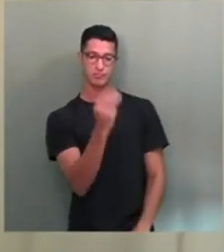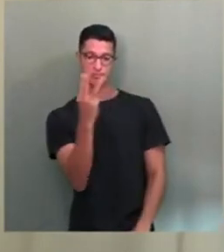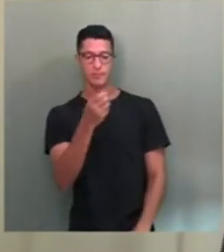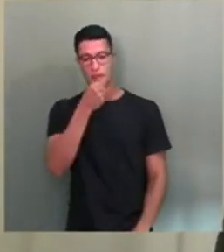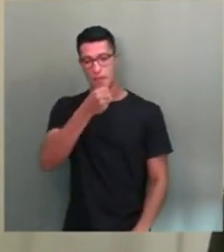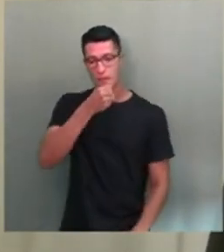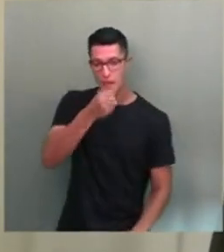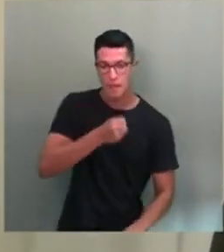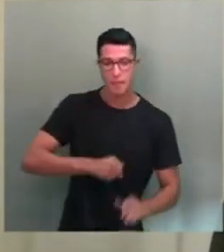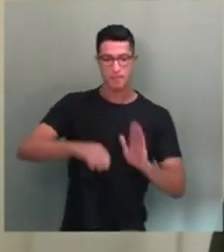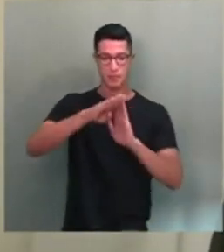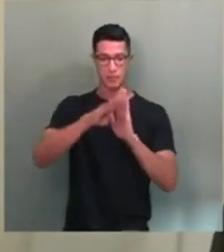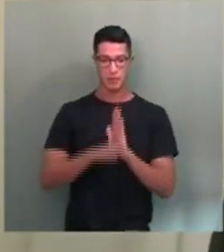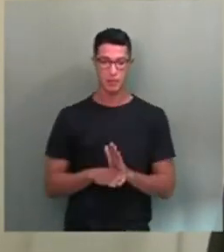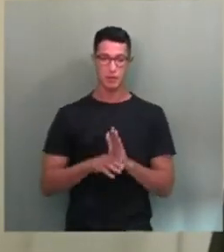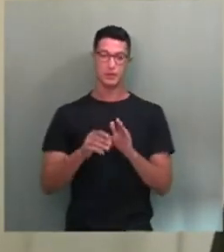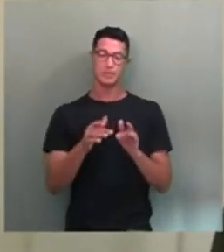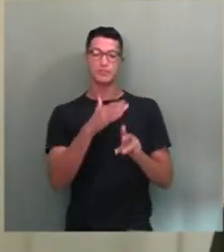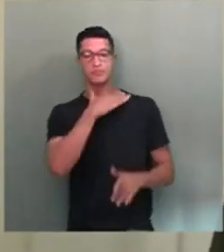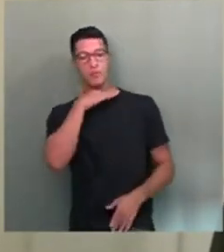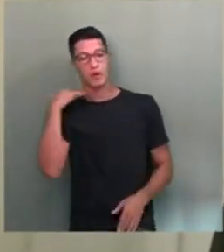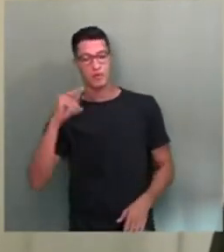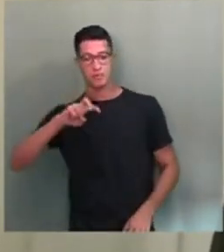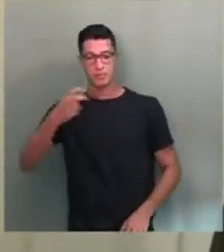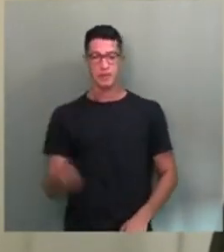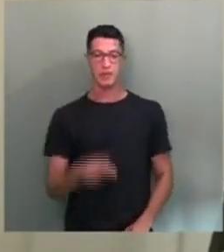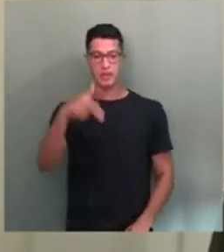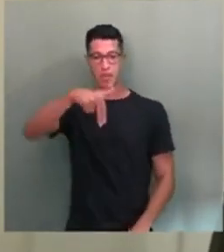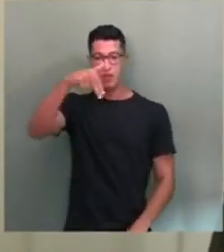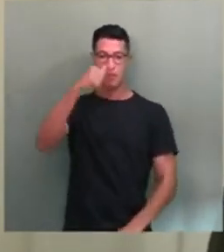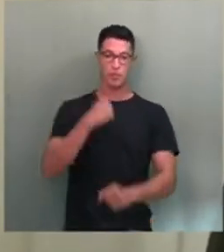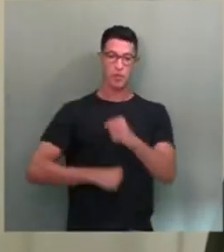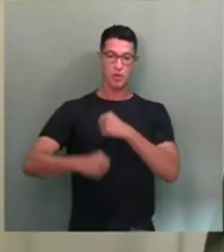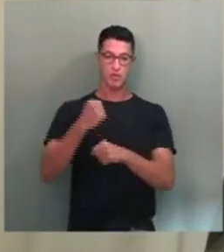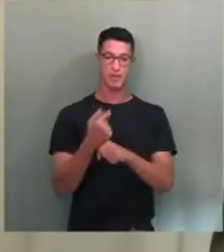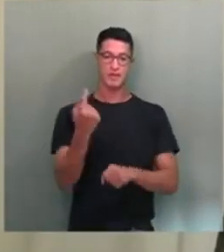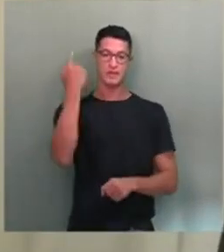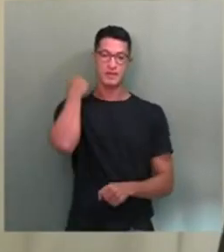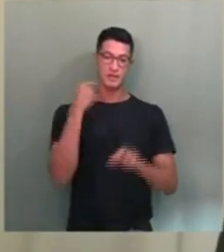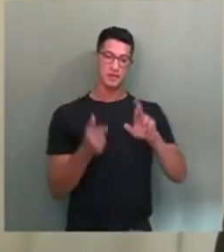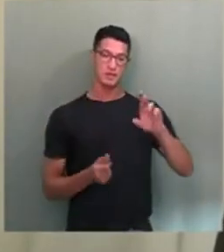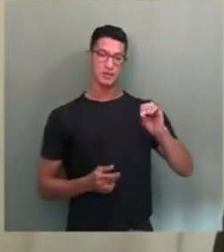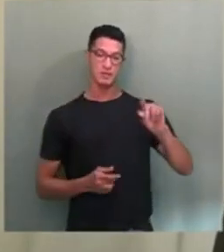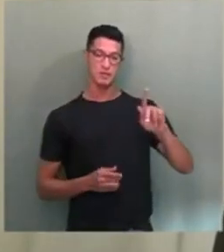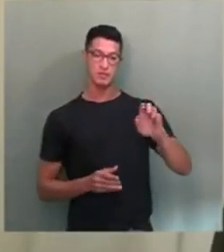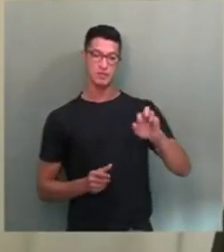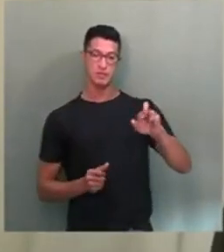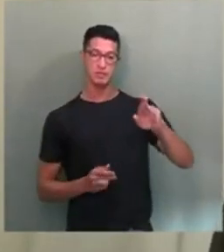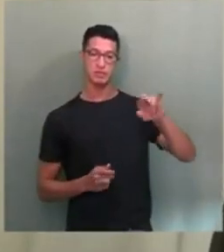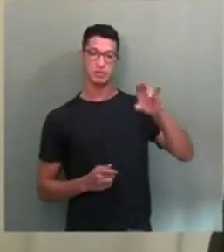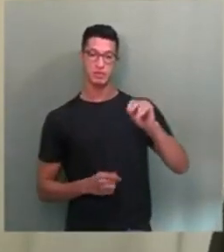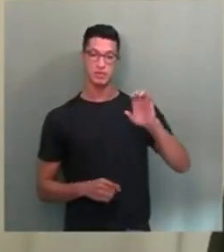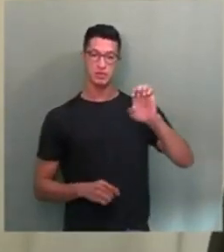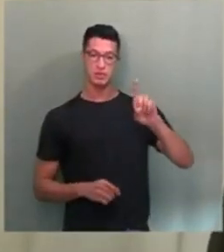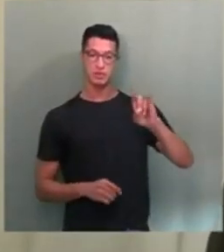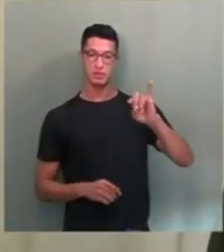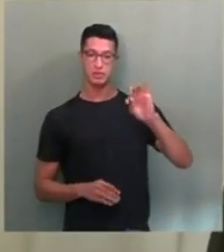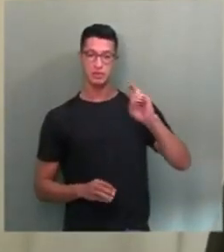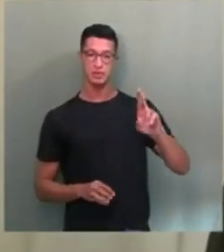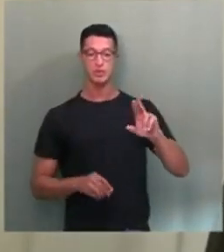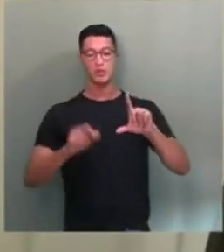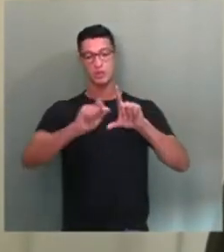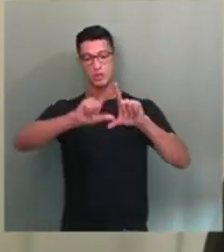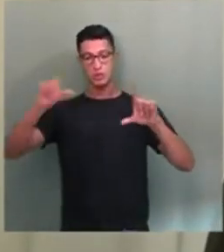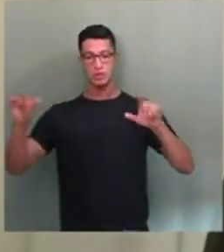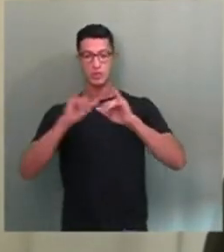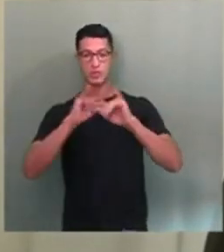locutor e programador, que nos deixou em novembro do ano passado. Rogério Soares Couto, que era editor do portal Senado